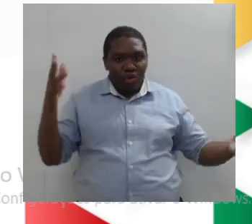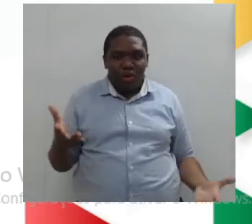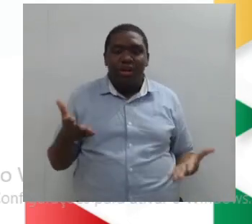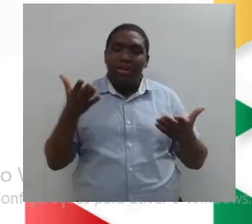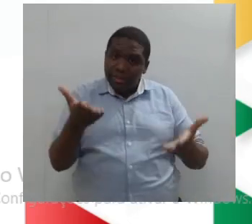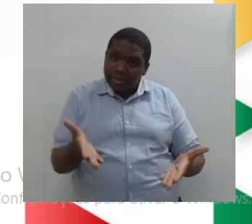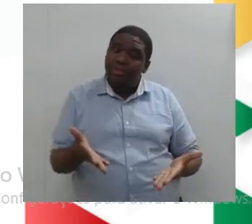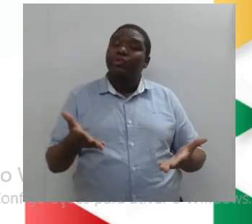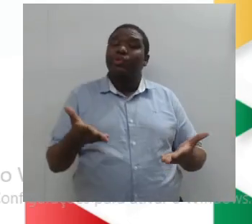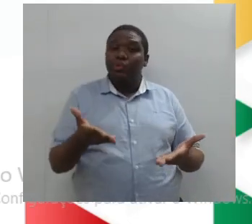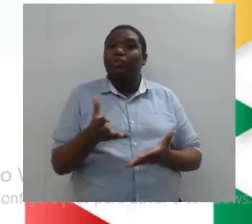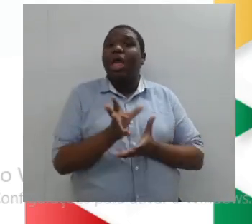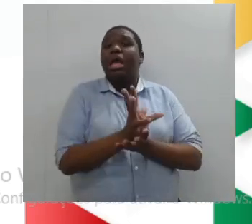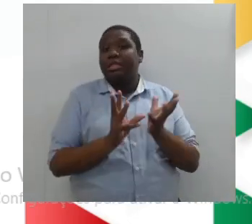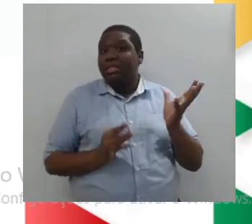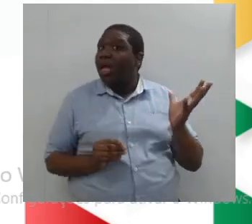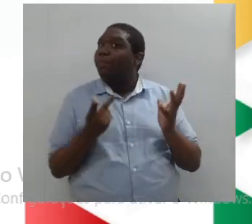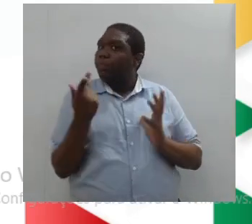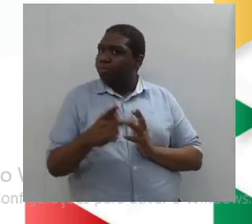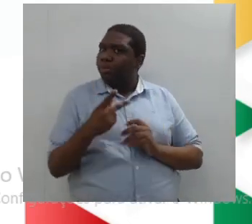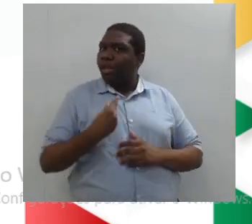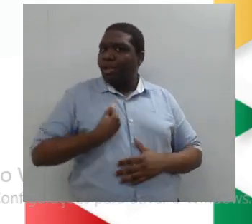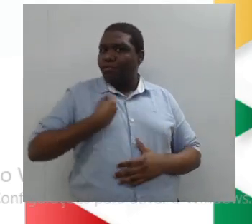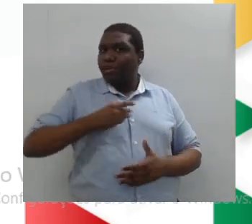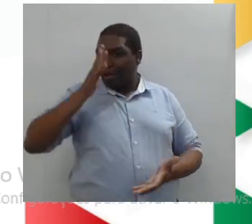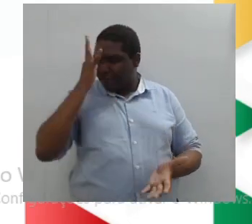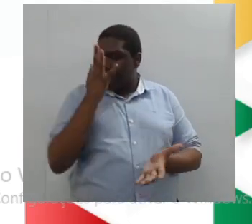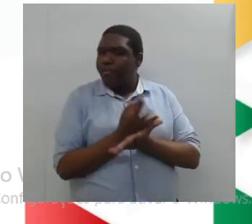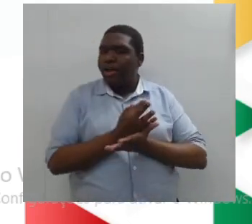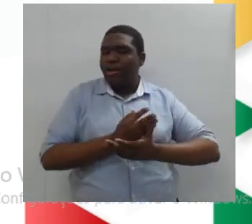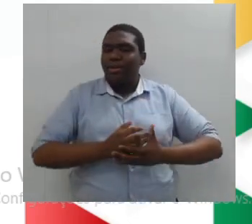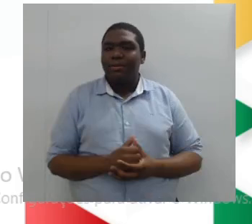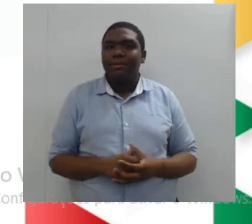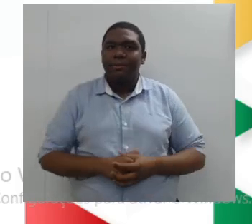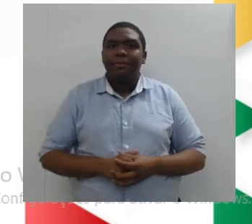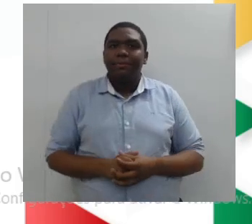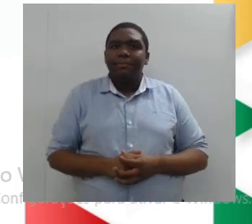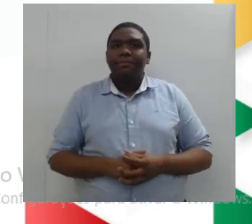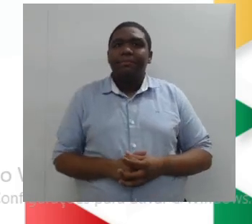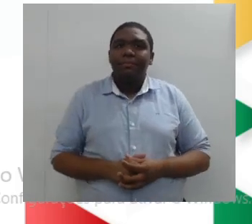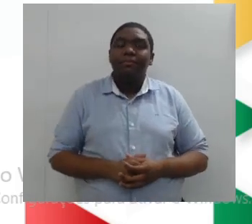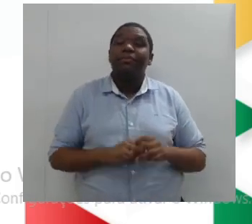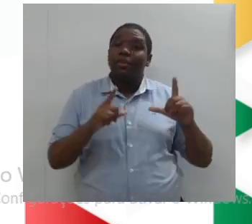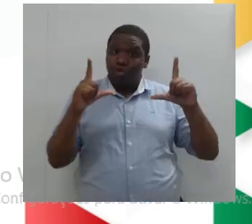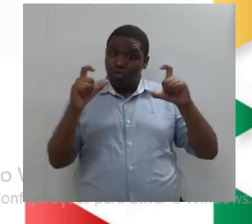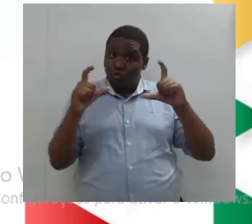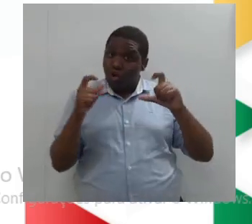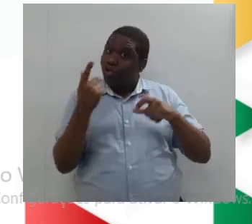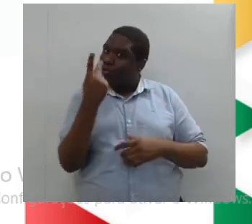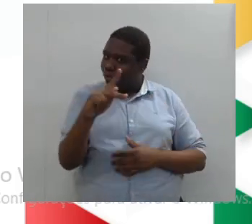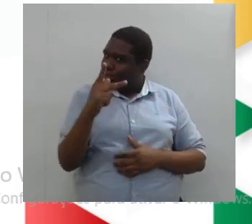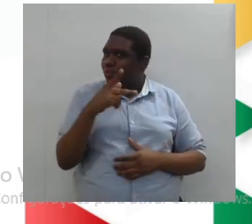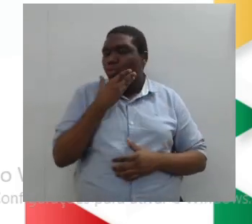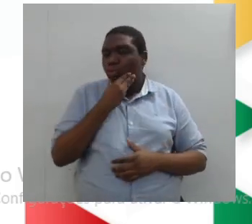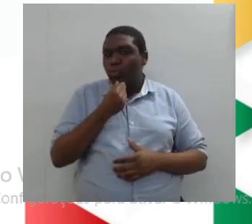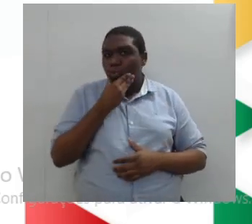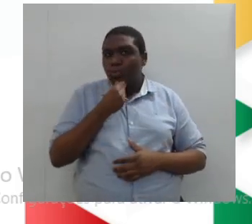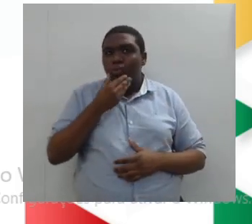exemplo perfeito de fé e de vida Bahá'í. Eu trago para vocês a foto